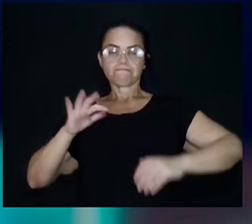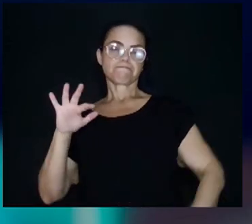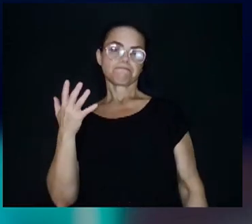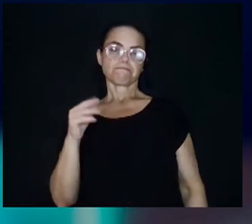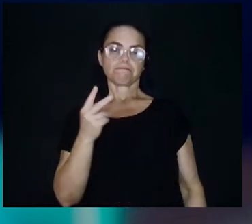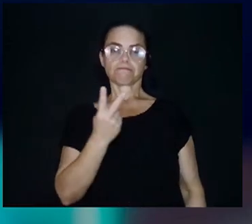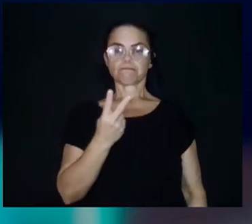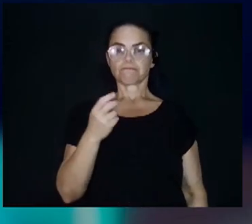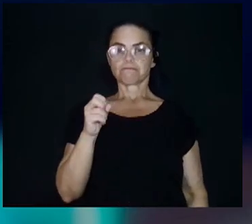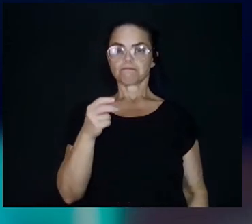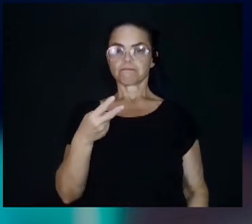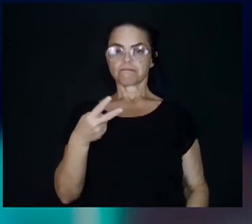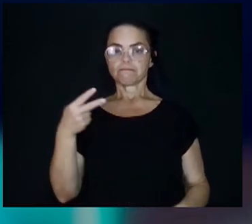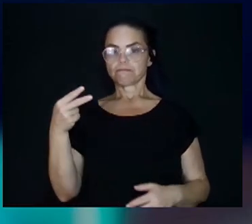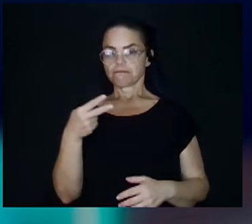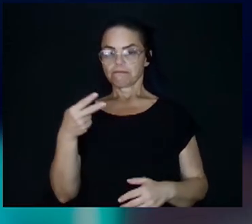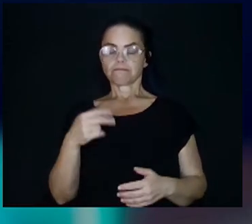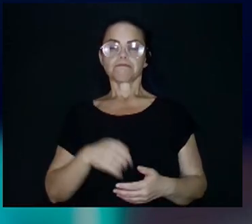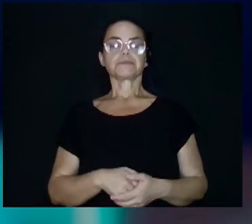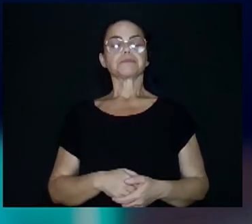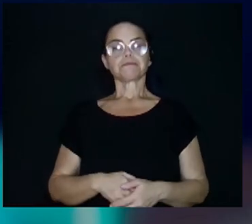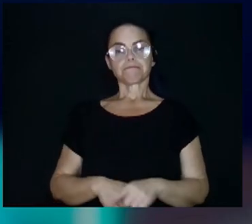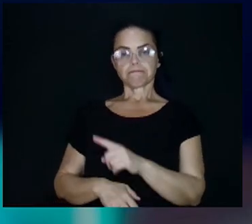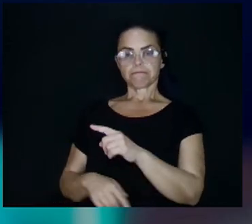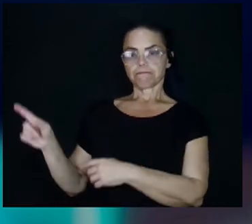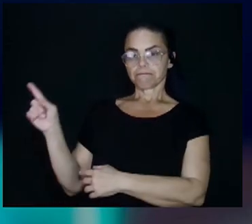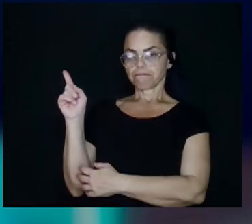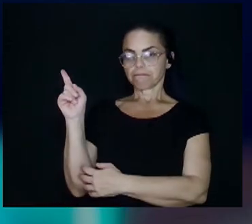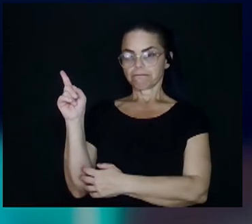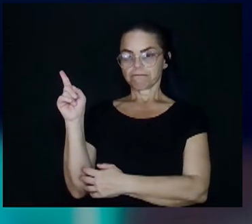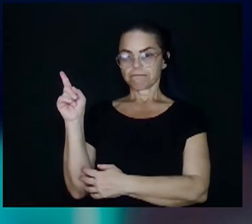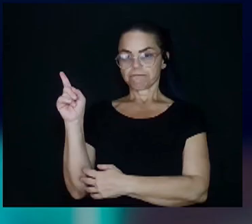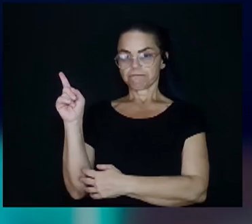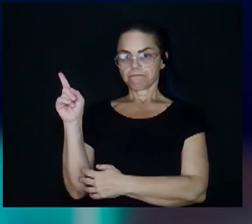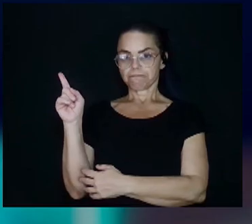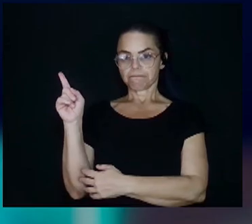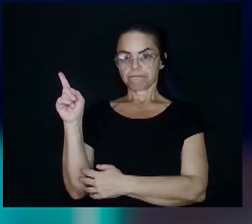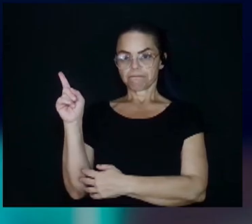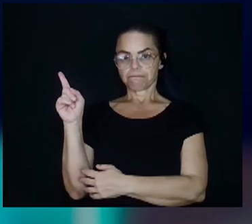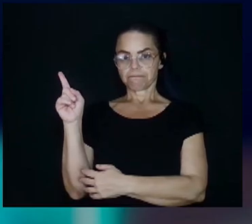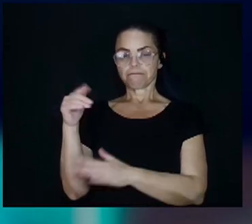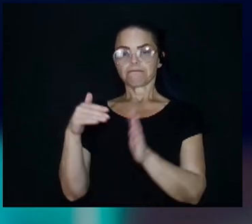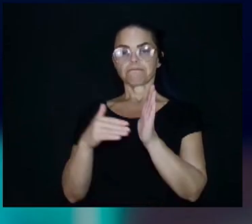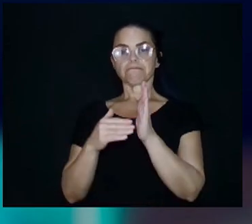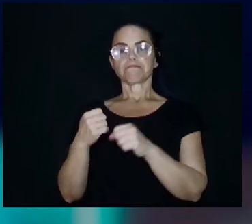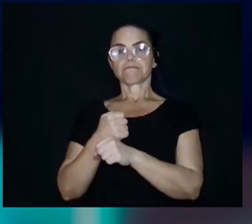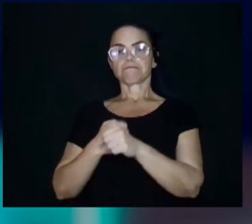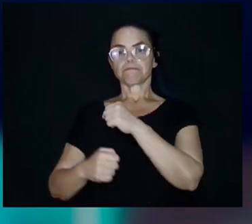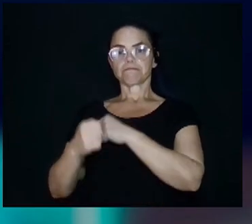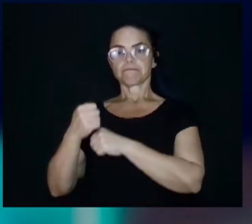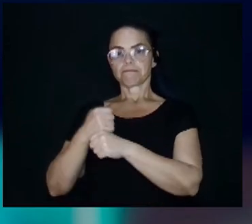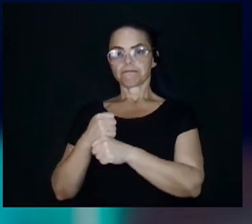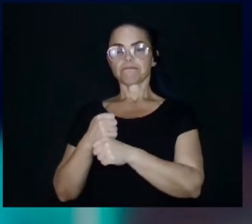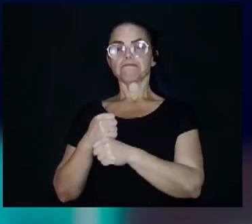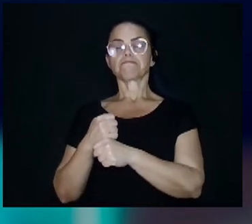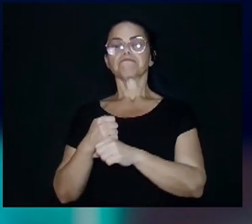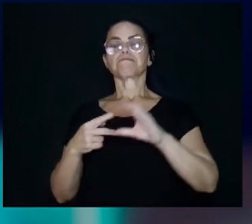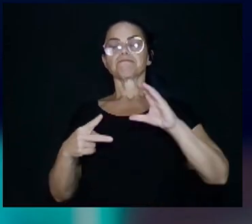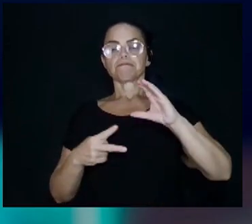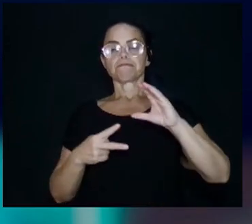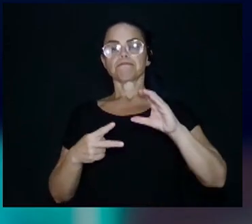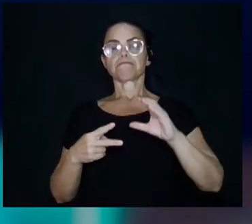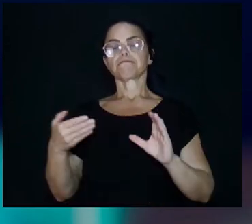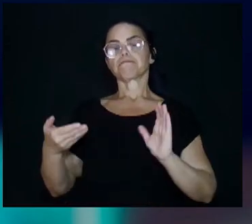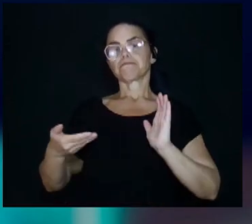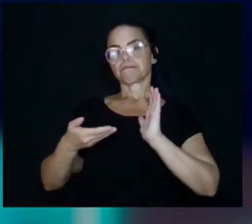2022, salvo engano. Foi aprovado ainda no final do ano passado na Câmara de Vereadores, na Câmara